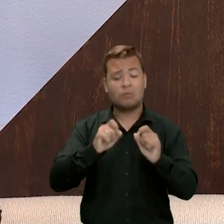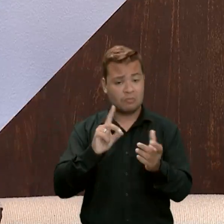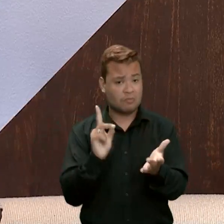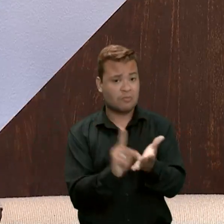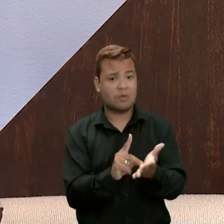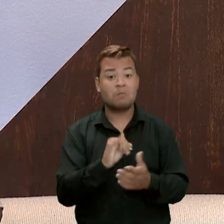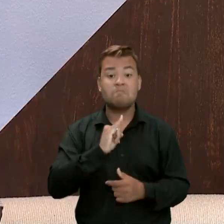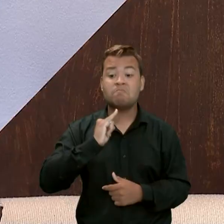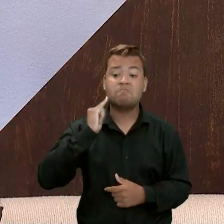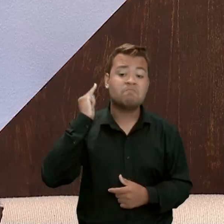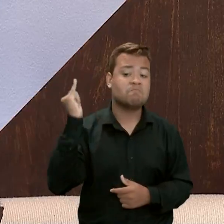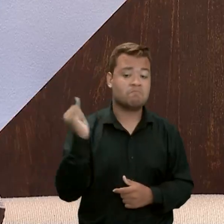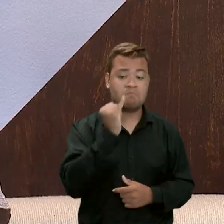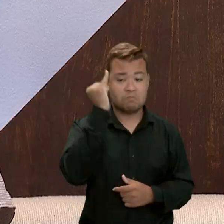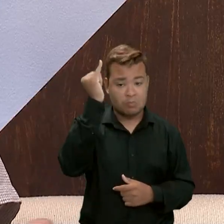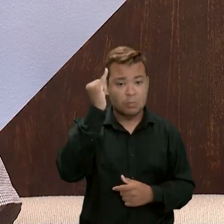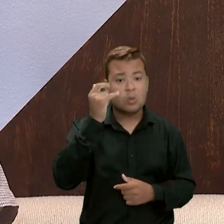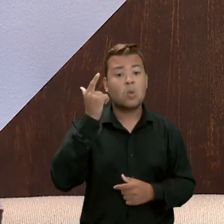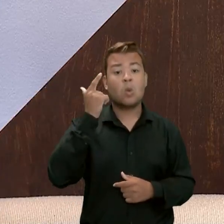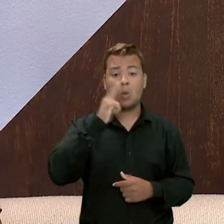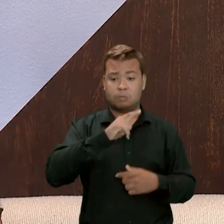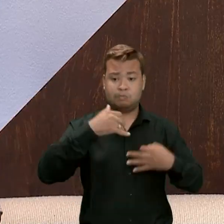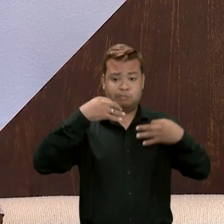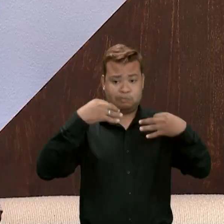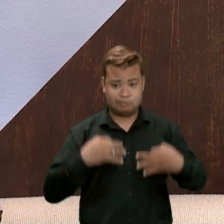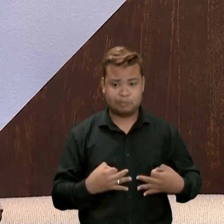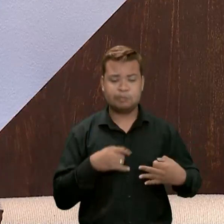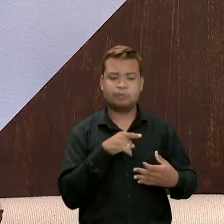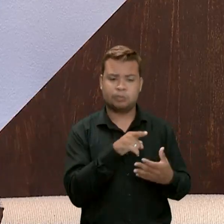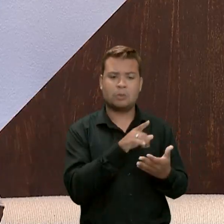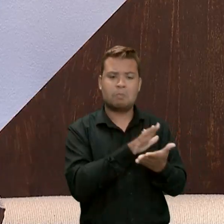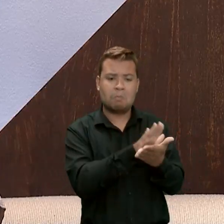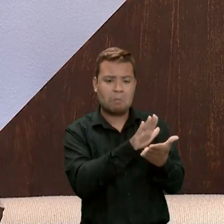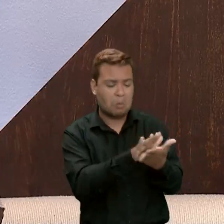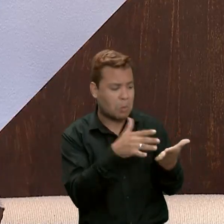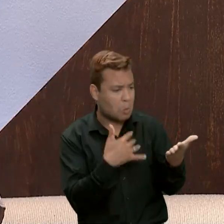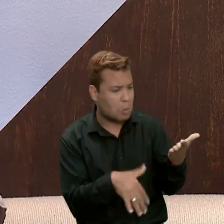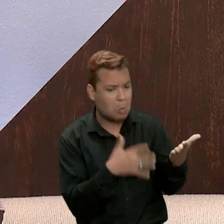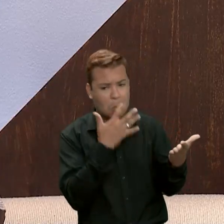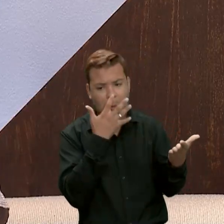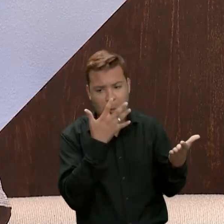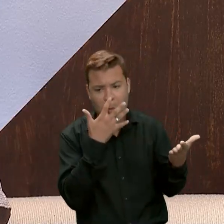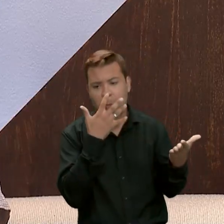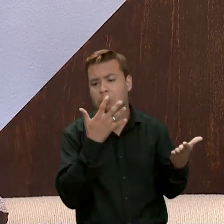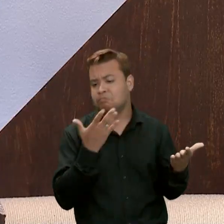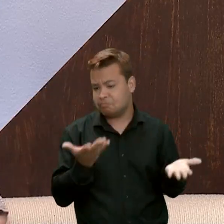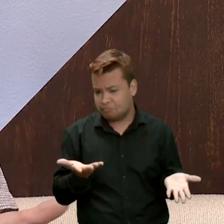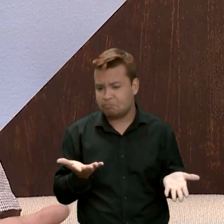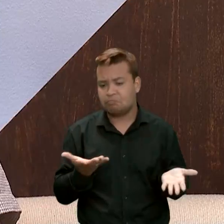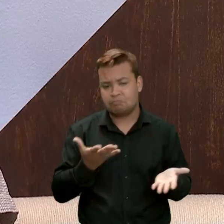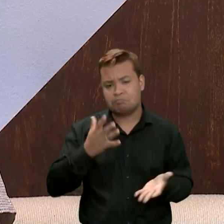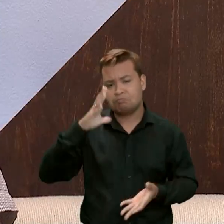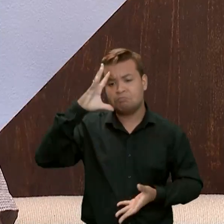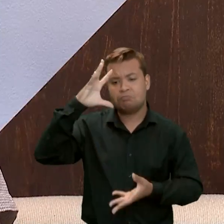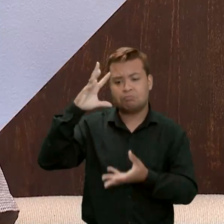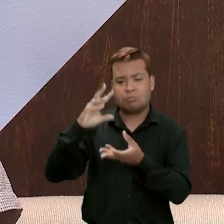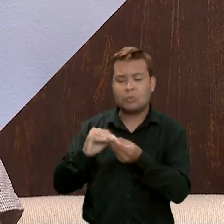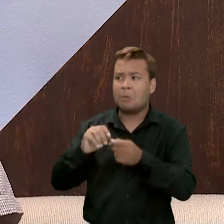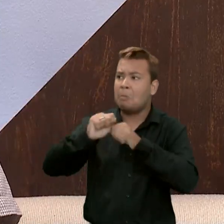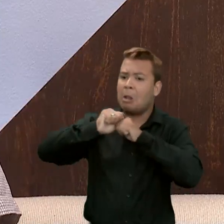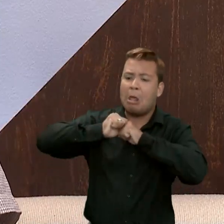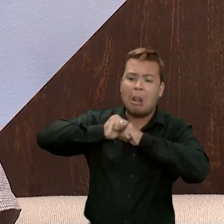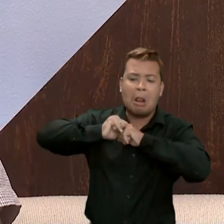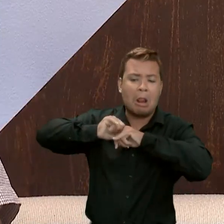a grandeza assim, da publicação. Então, isso mostra que a repercussão, na verdade, do que